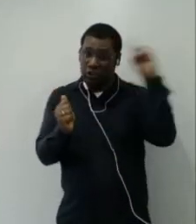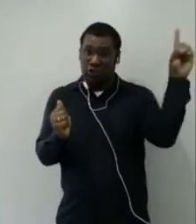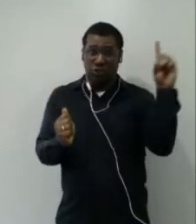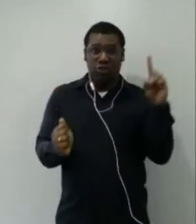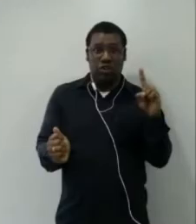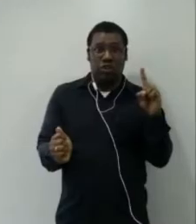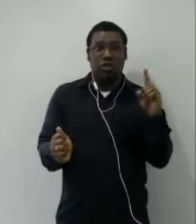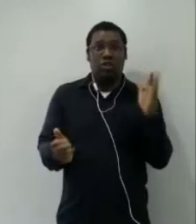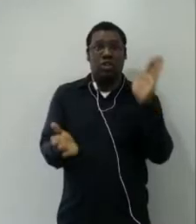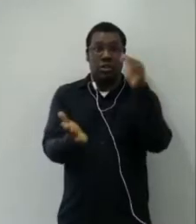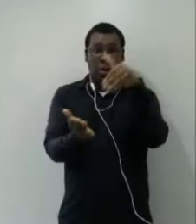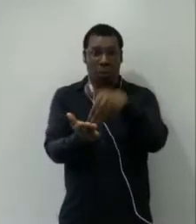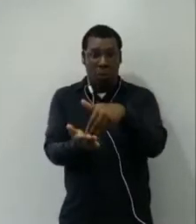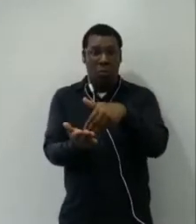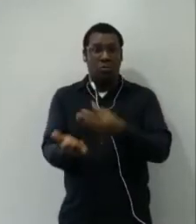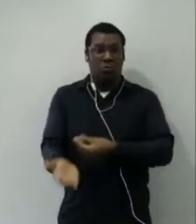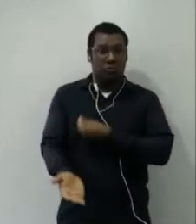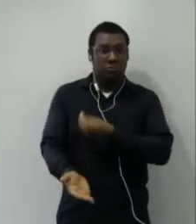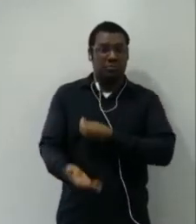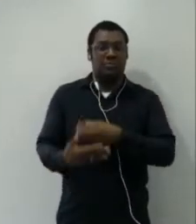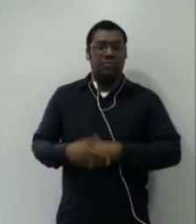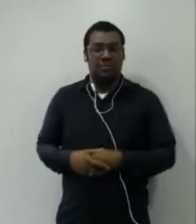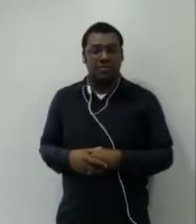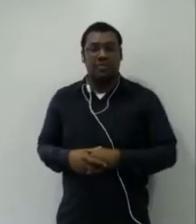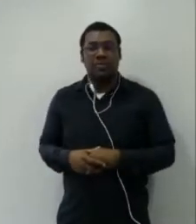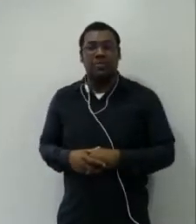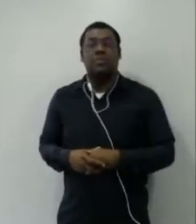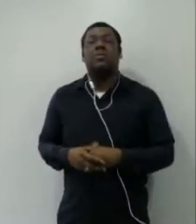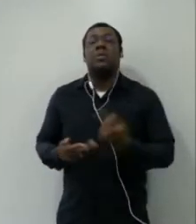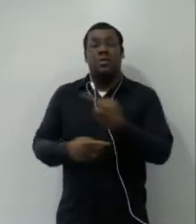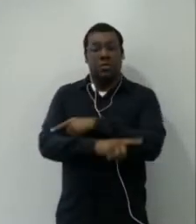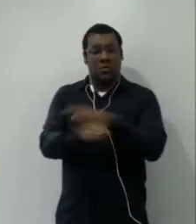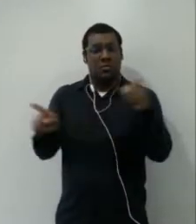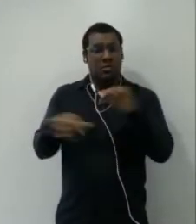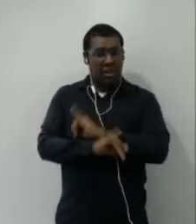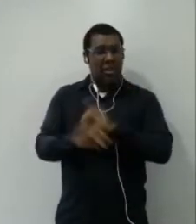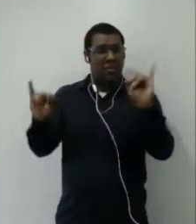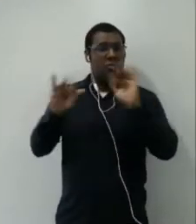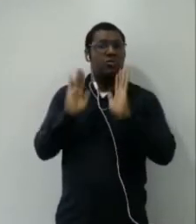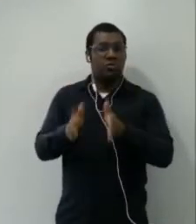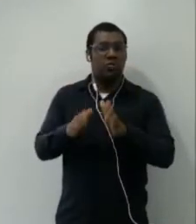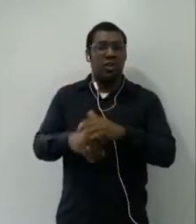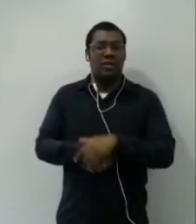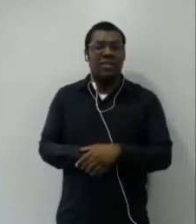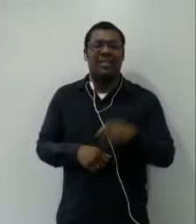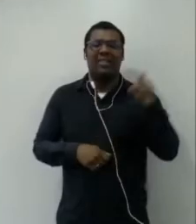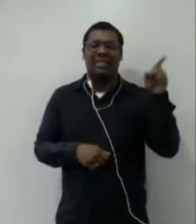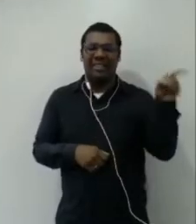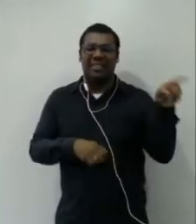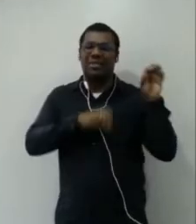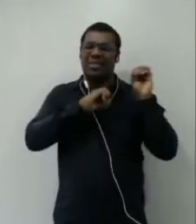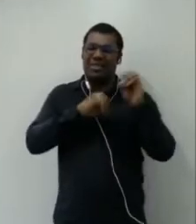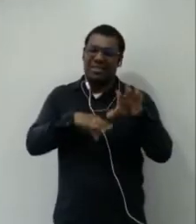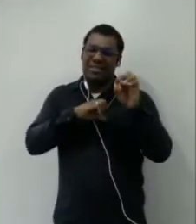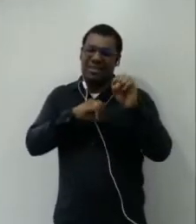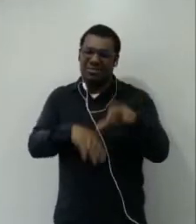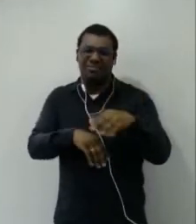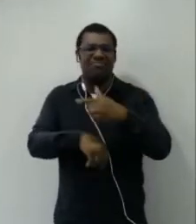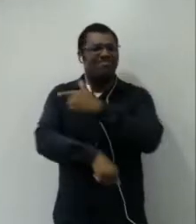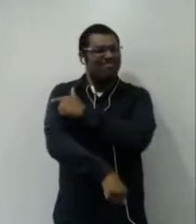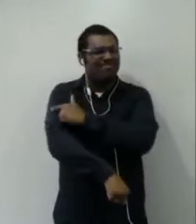deixa, como já dito por Vossas Excelências, um exemplo de cortesia, de